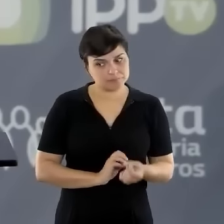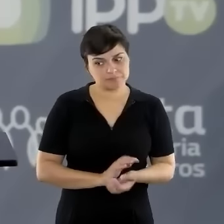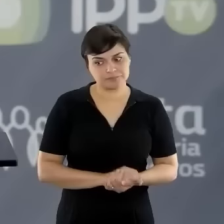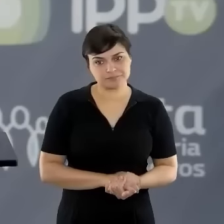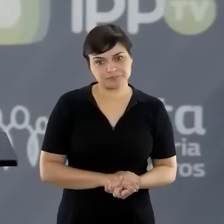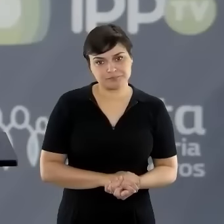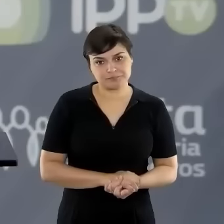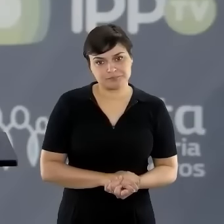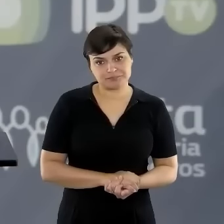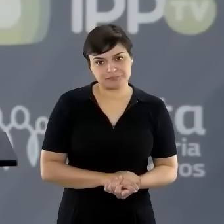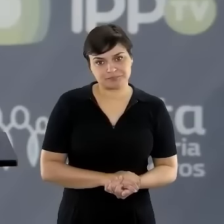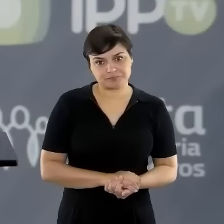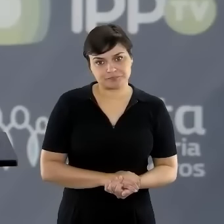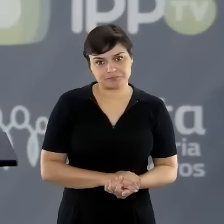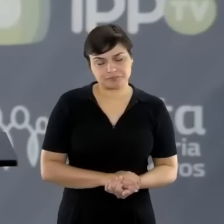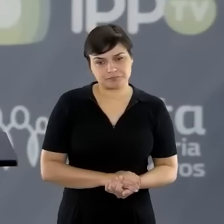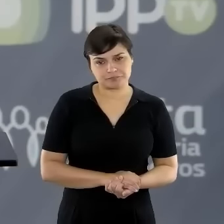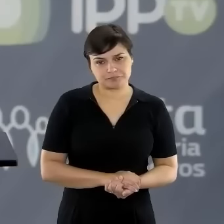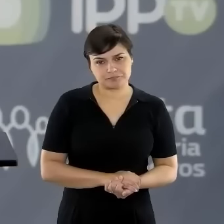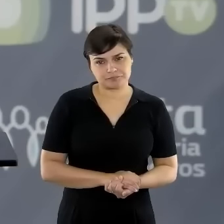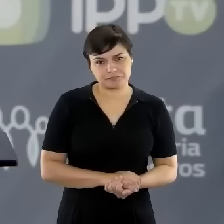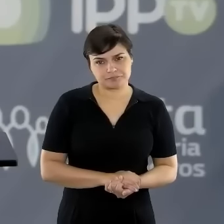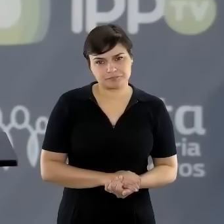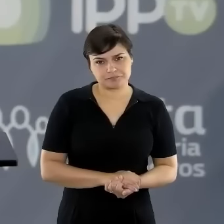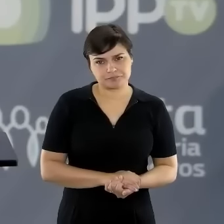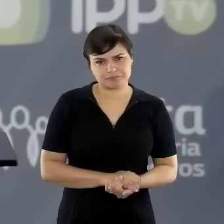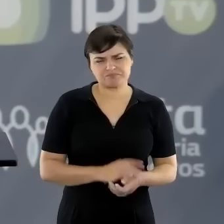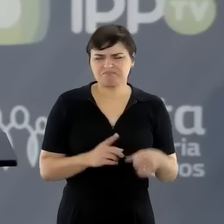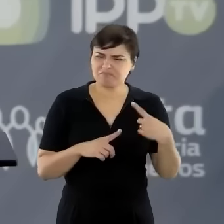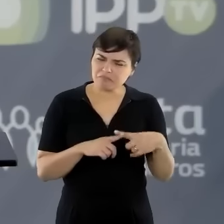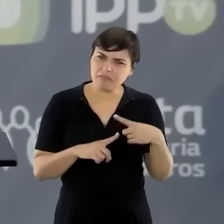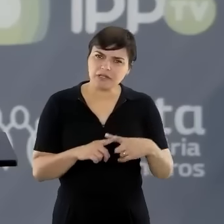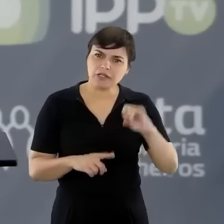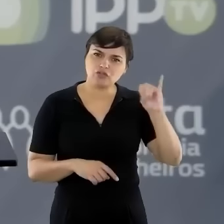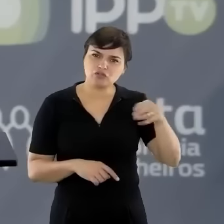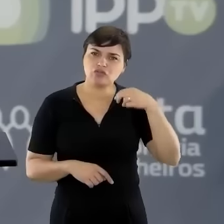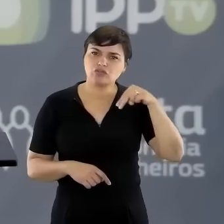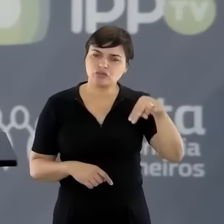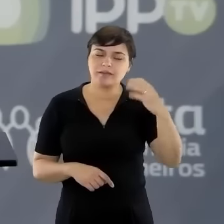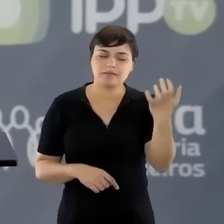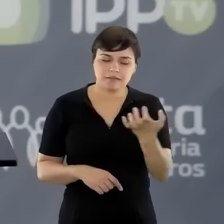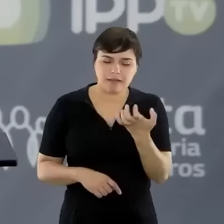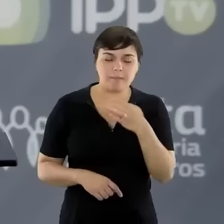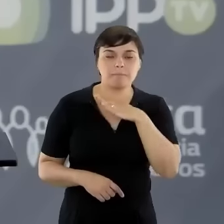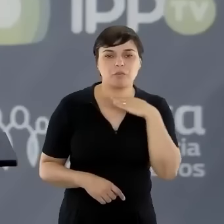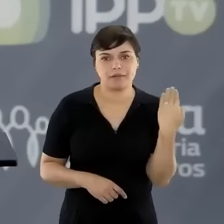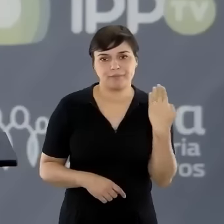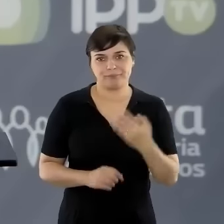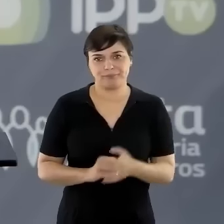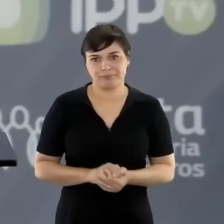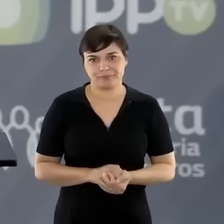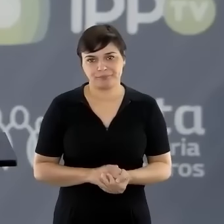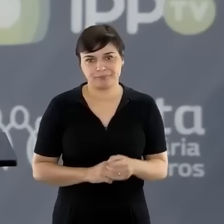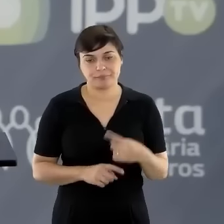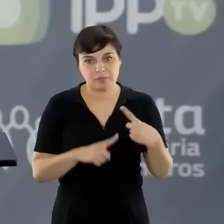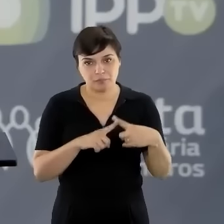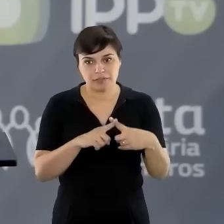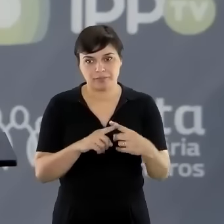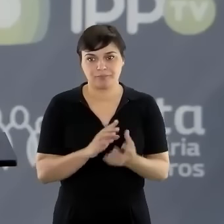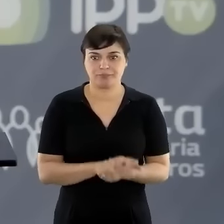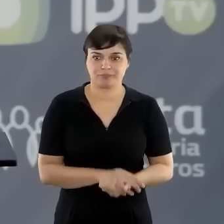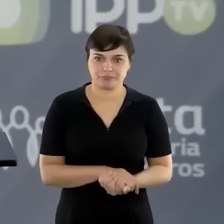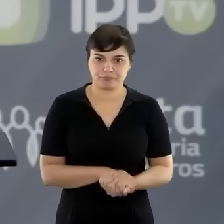nós Quais são as razões pelas quais Jonas tá querendo morrer primeiramente eu acho que ele tá querendo